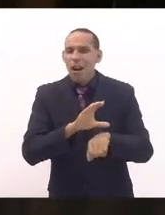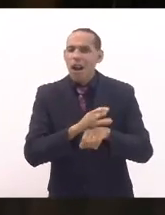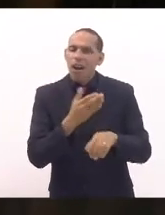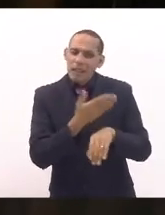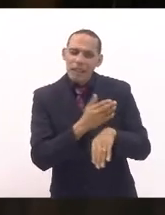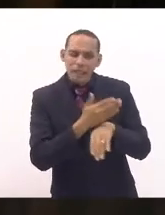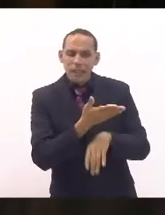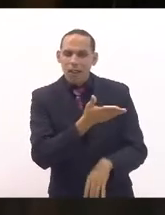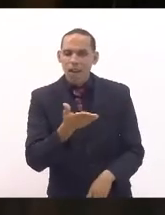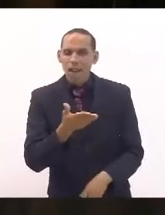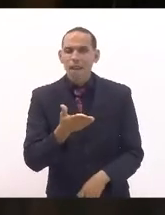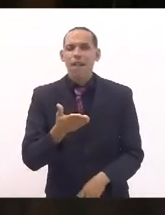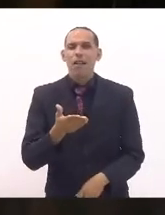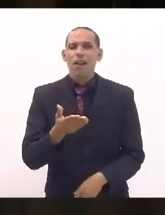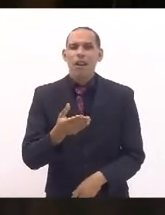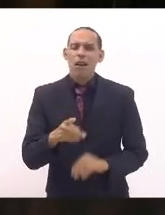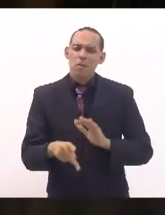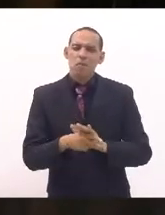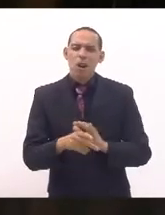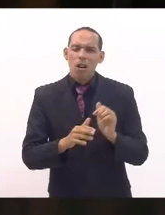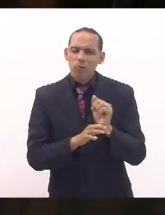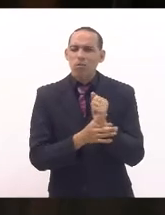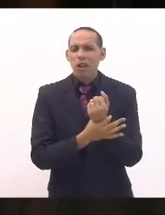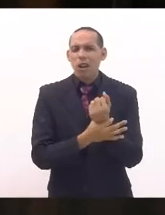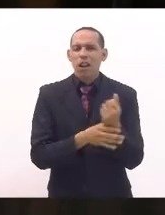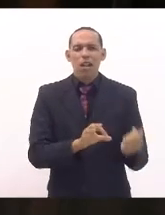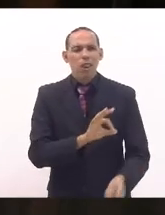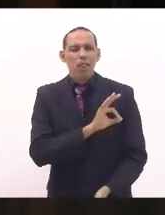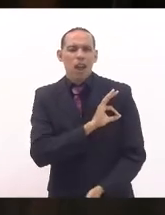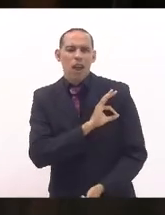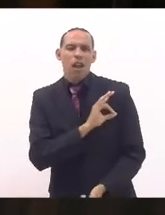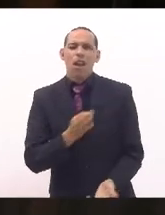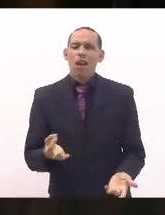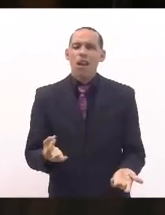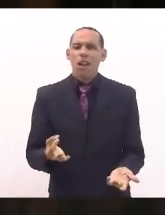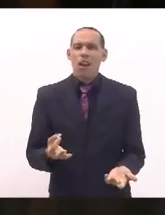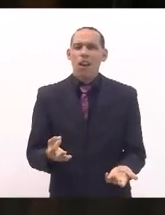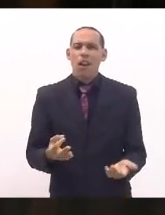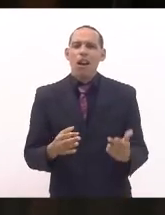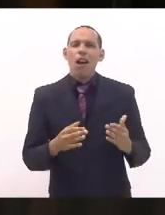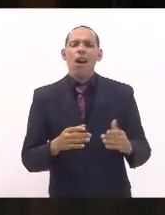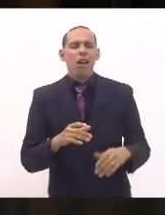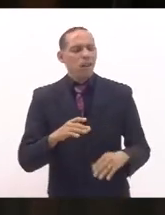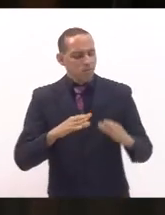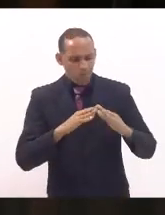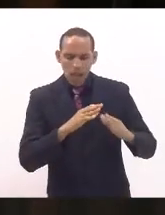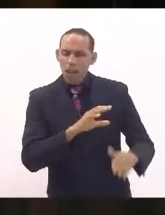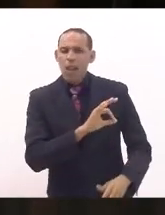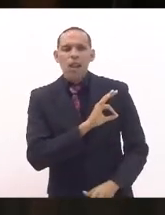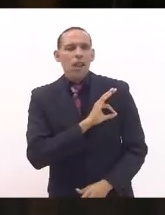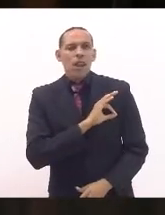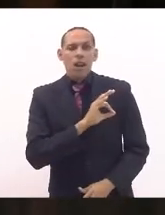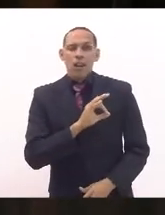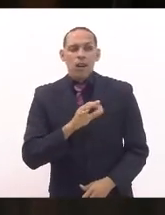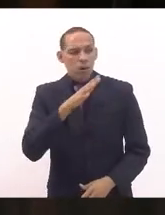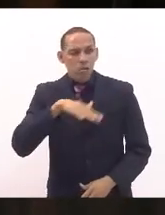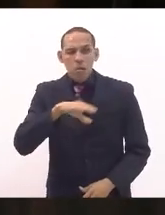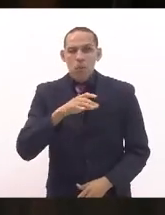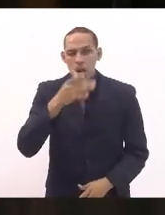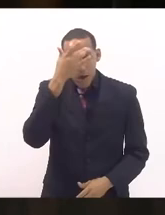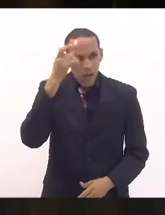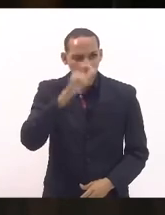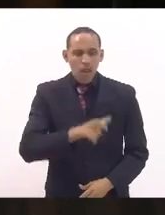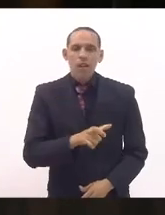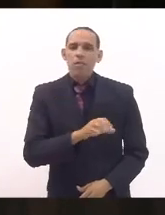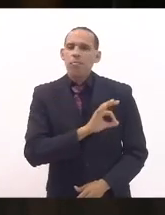agentes de segurança, os delegados, a própria delegacia, a polícia, que acha que ainda tem que esperar